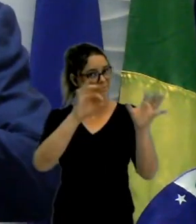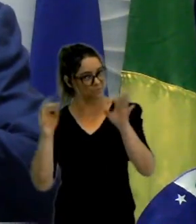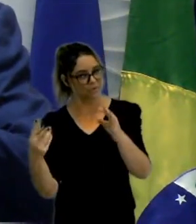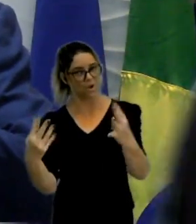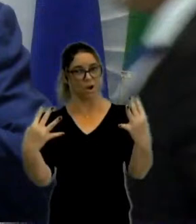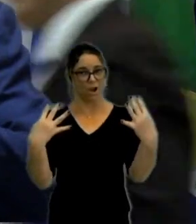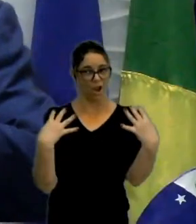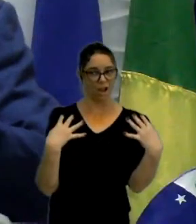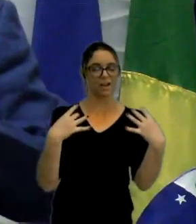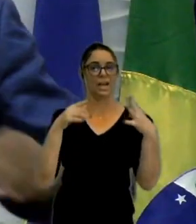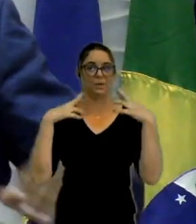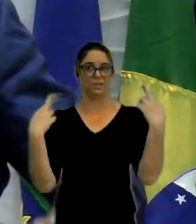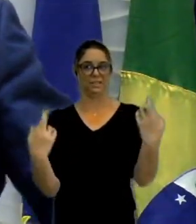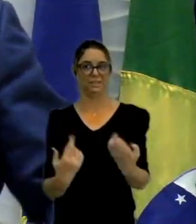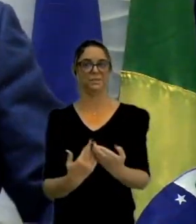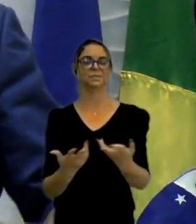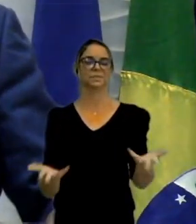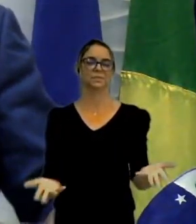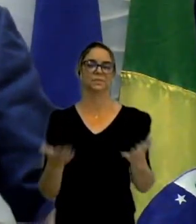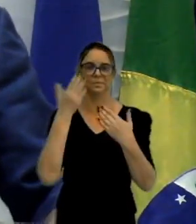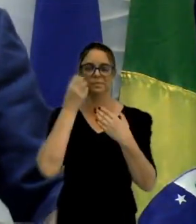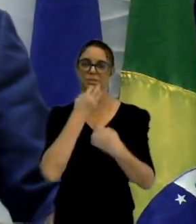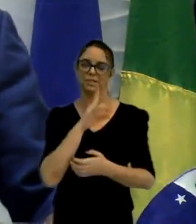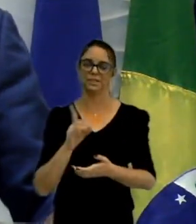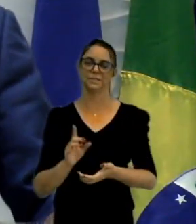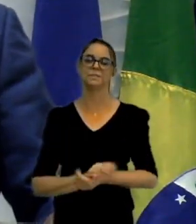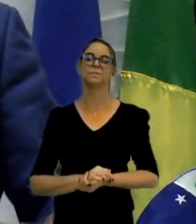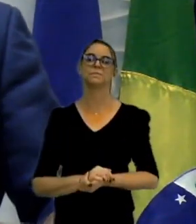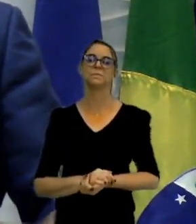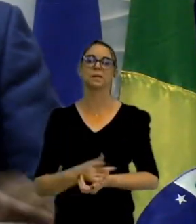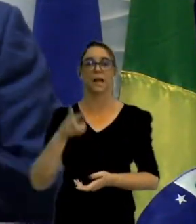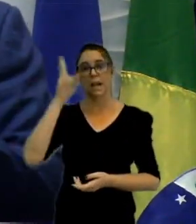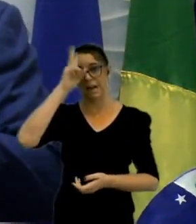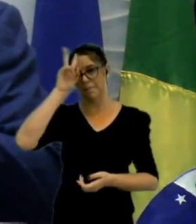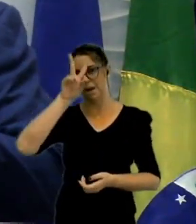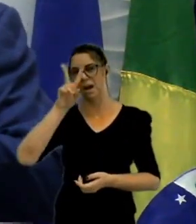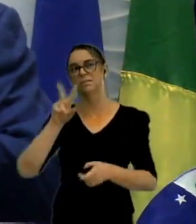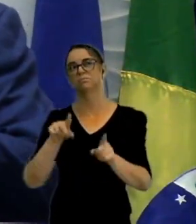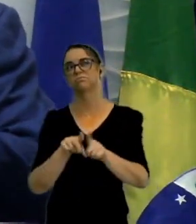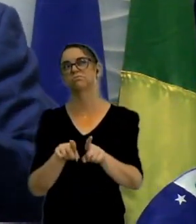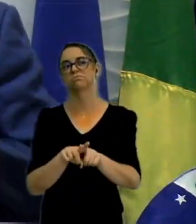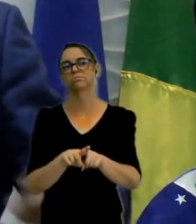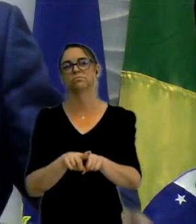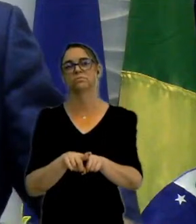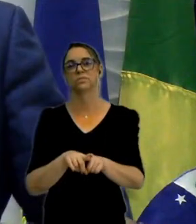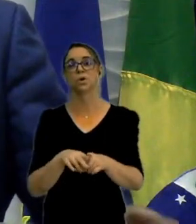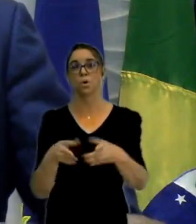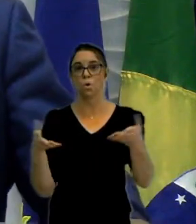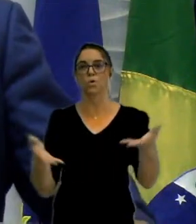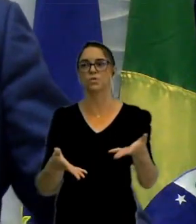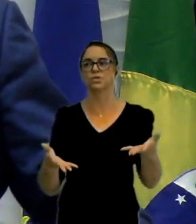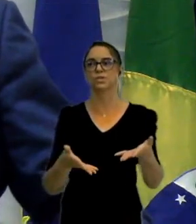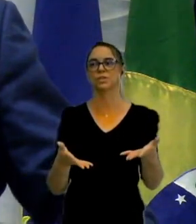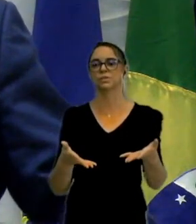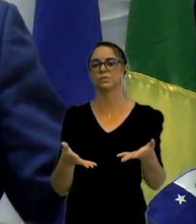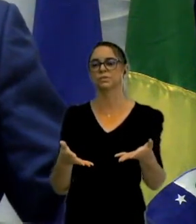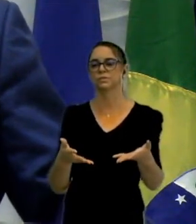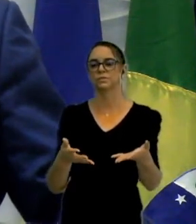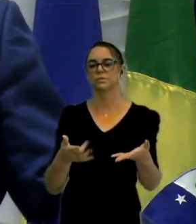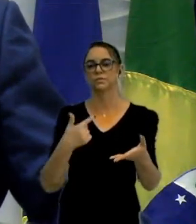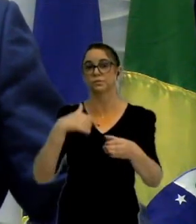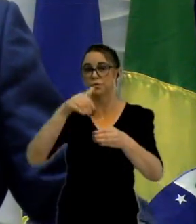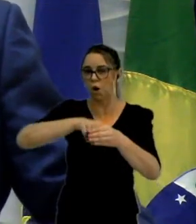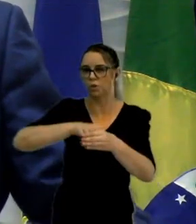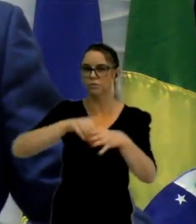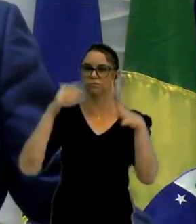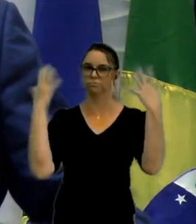reunião. E quero também lembrar que no dia de hoje eu coloquei uns votos de felicitação,